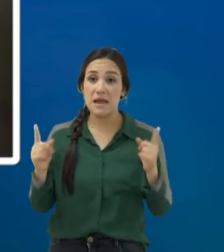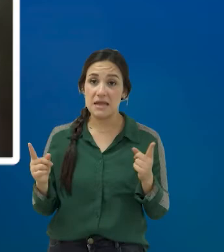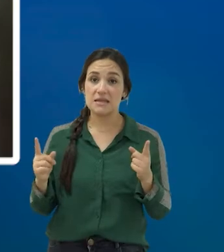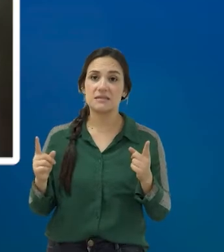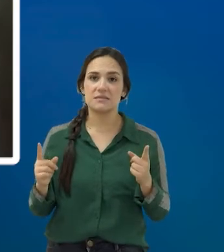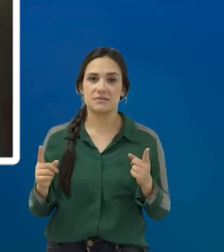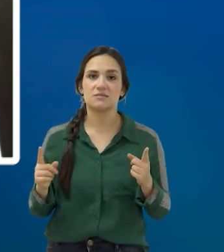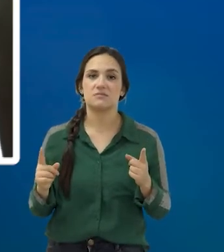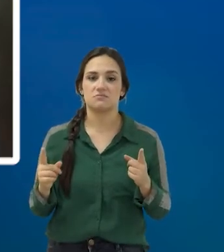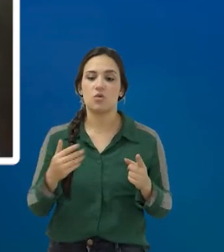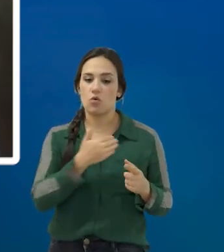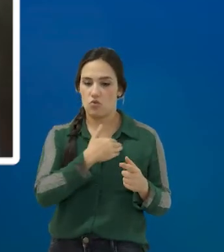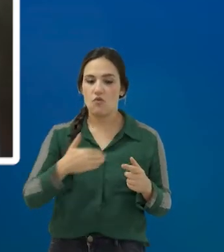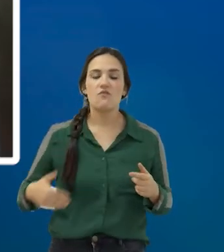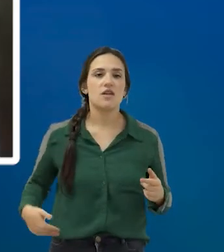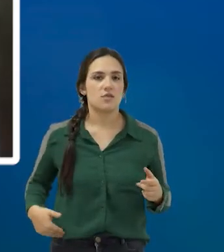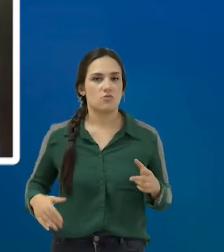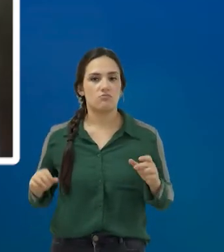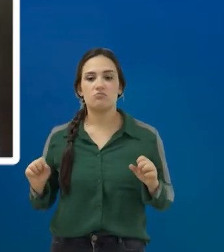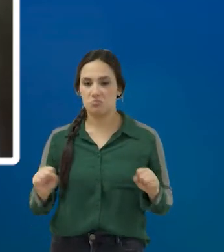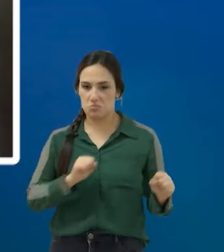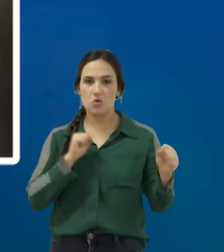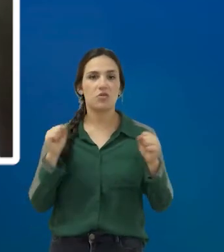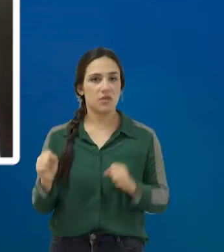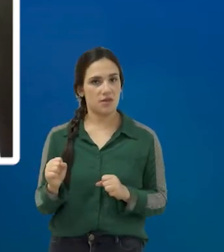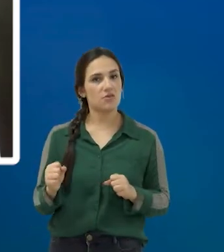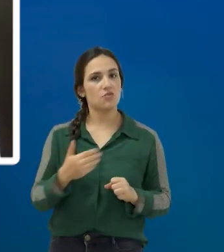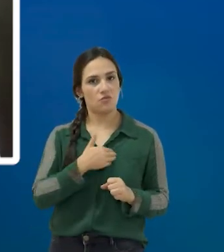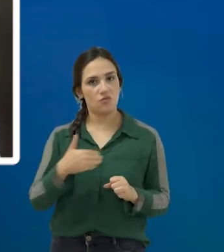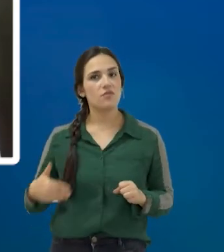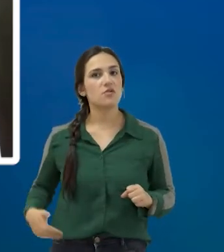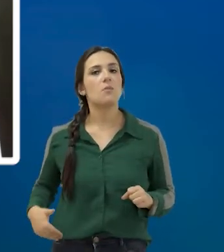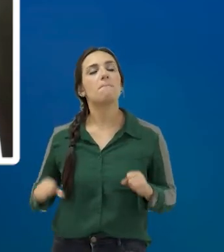da legislação. Mas agora o poder público como um todo,